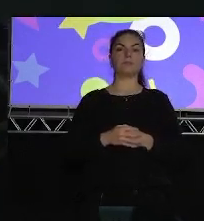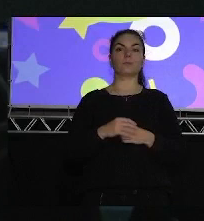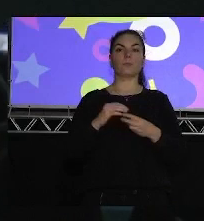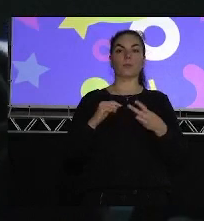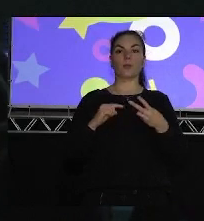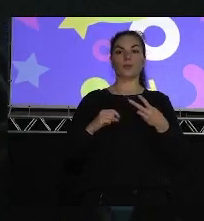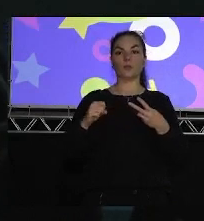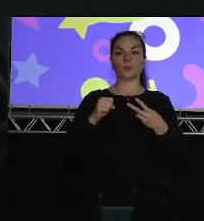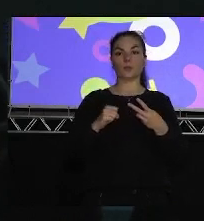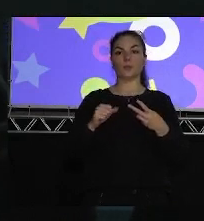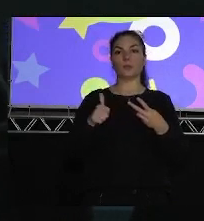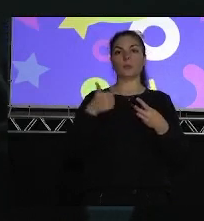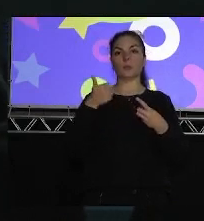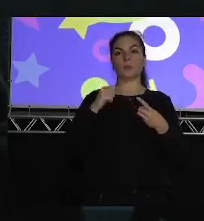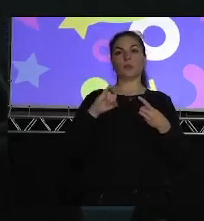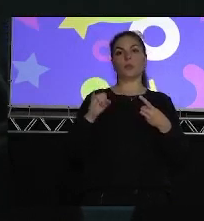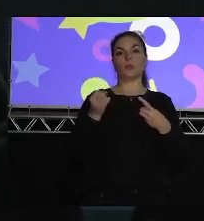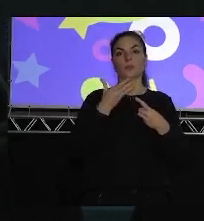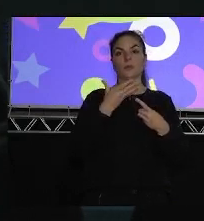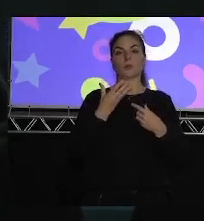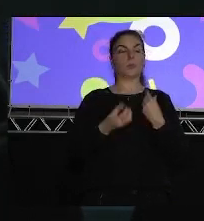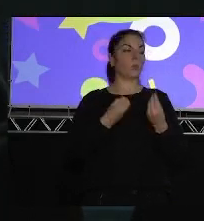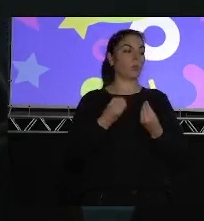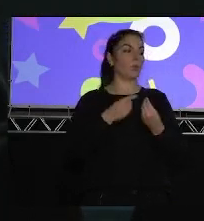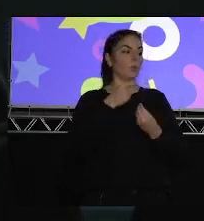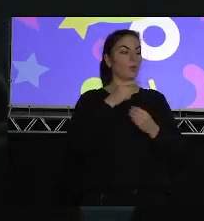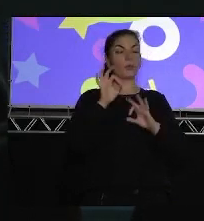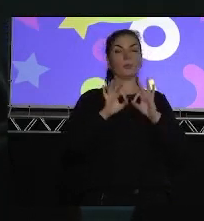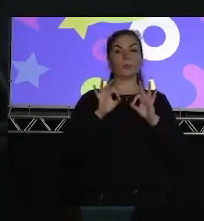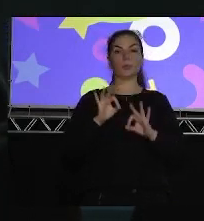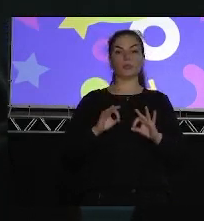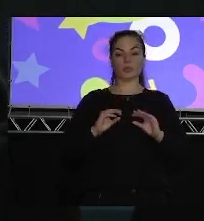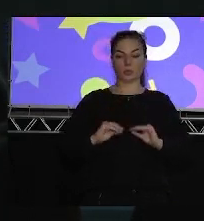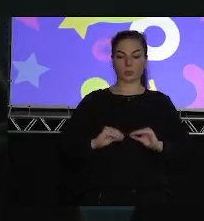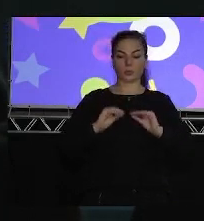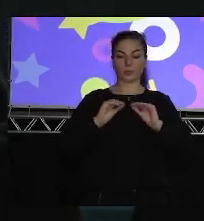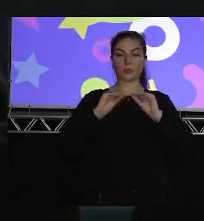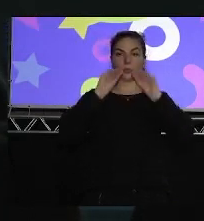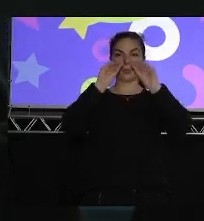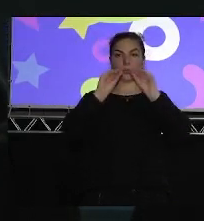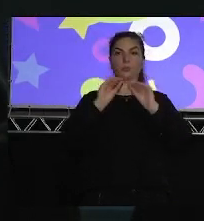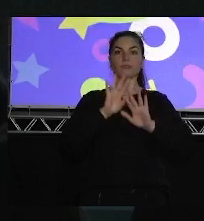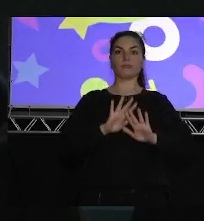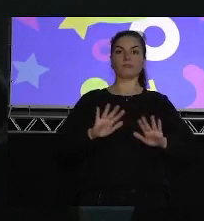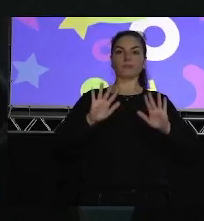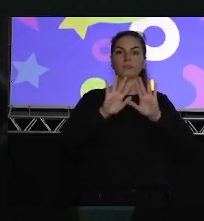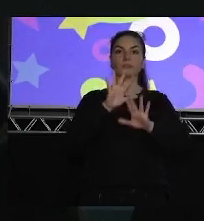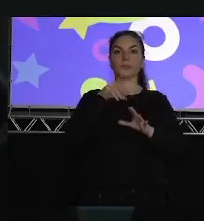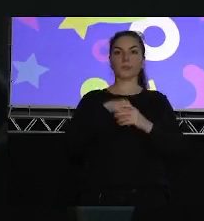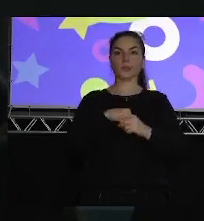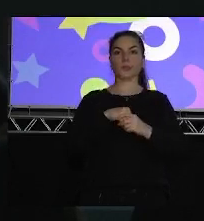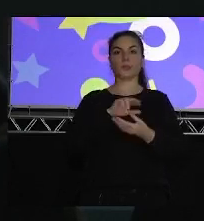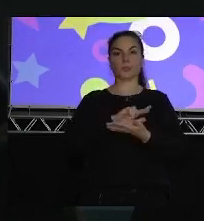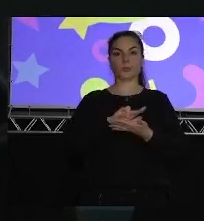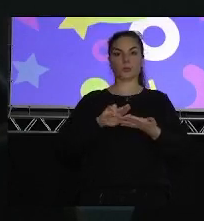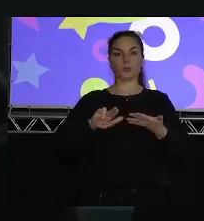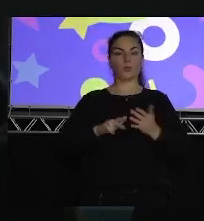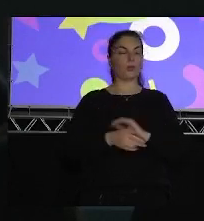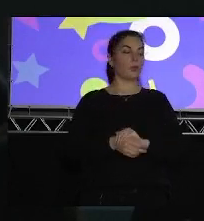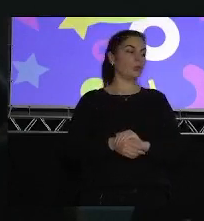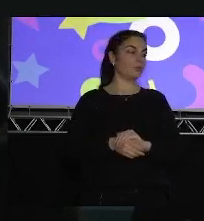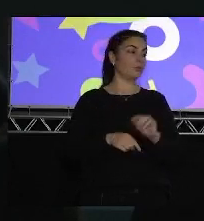sustentação, melhoria, inovação. Então, como é que os projetos ficam distribuídos aí dentro daquele portfólio? Então, isso dá